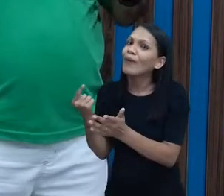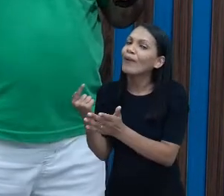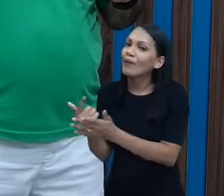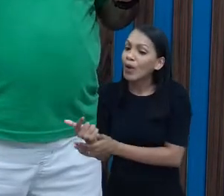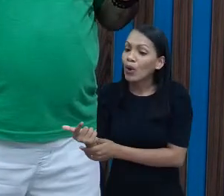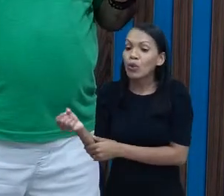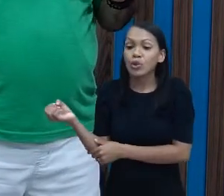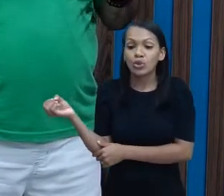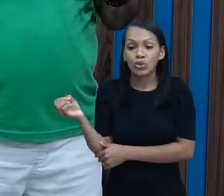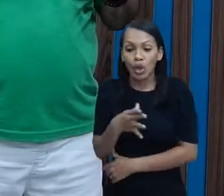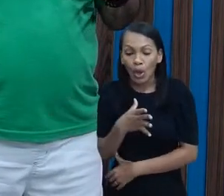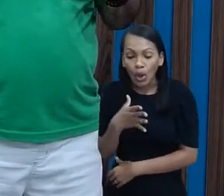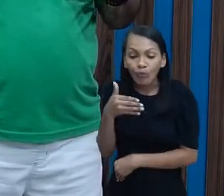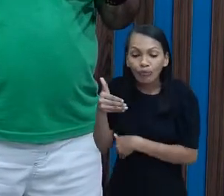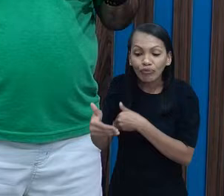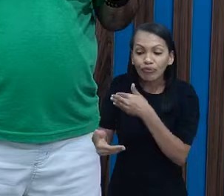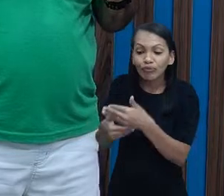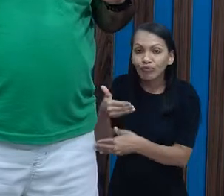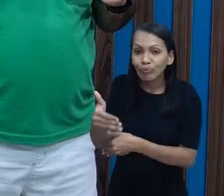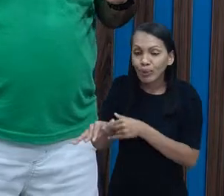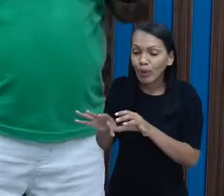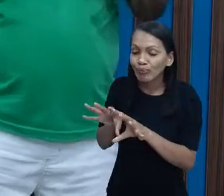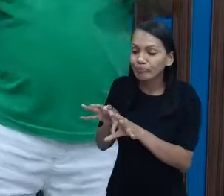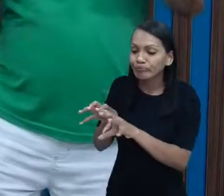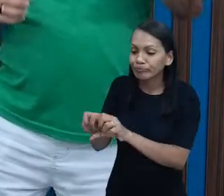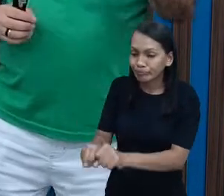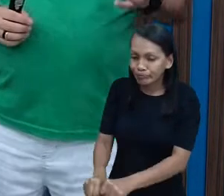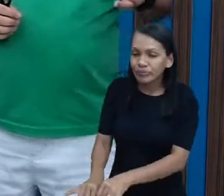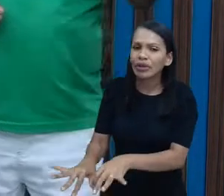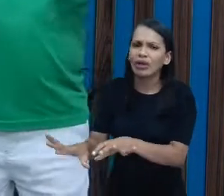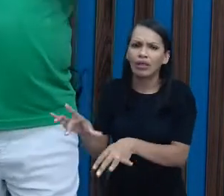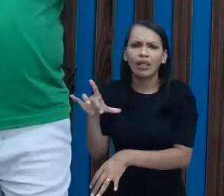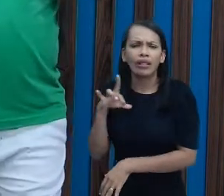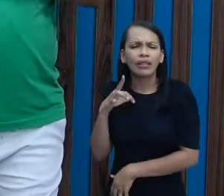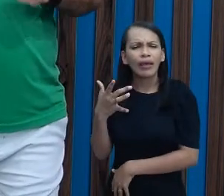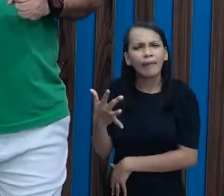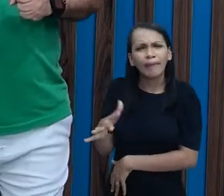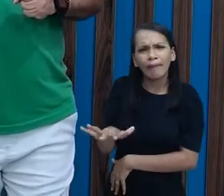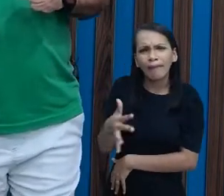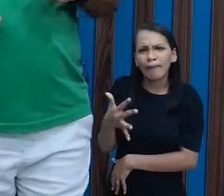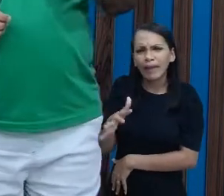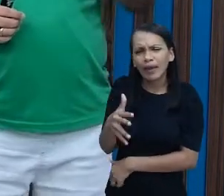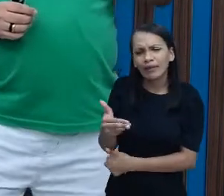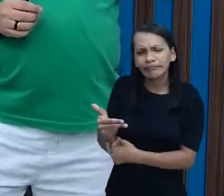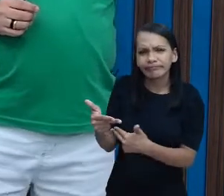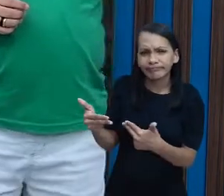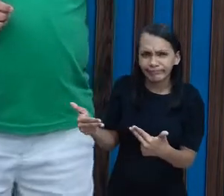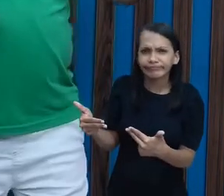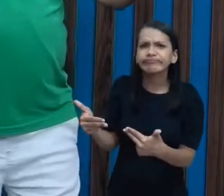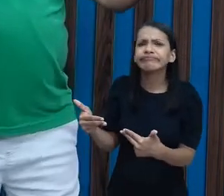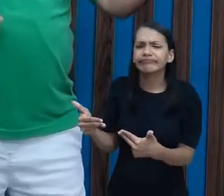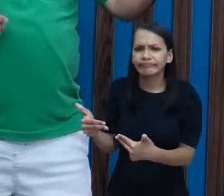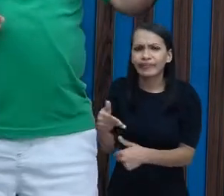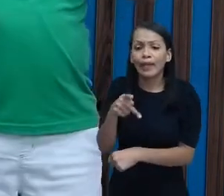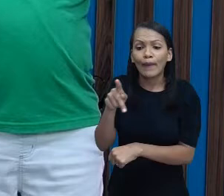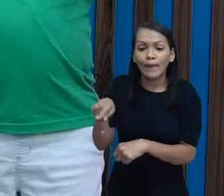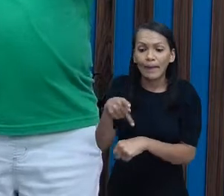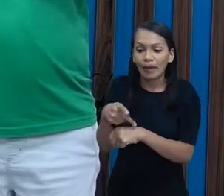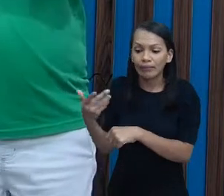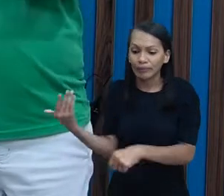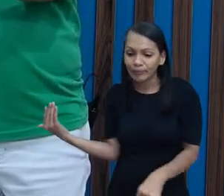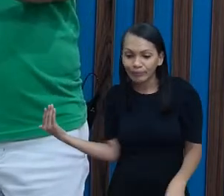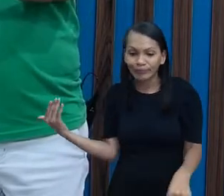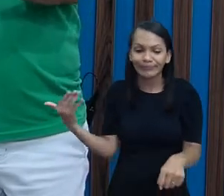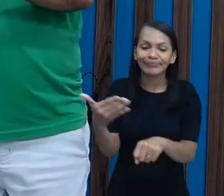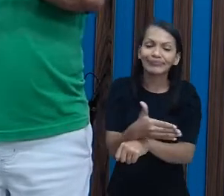novo processo de colonialismo, a gente vai ter mais ou menos a mesma coisa. Esses países invadindo